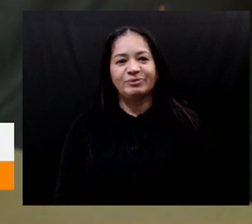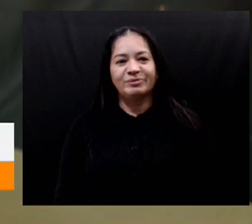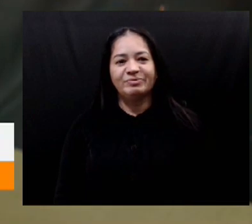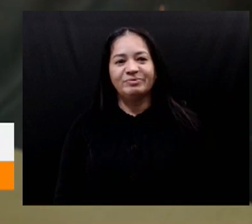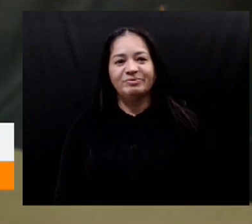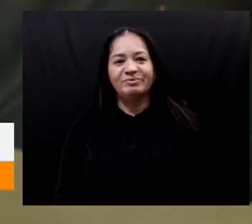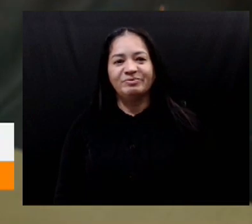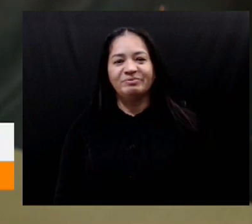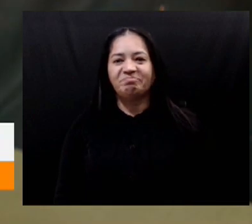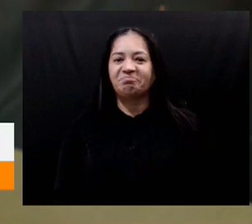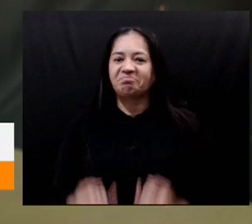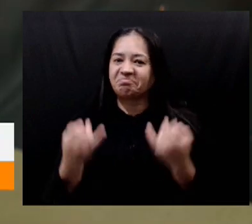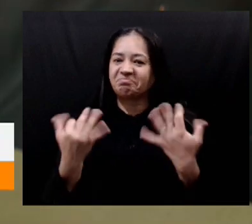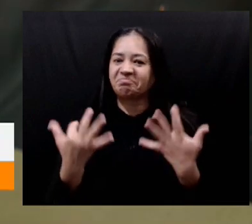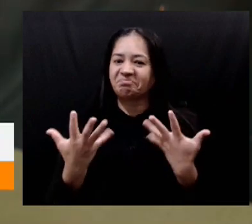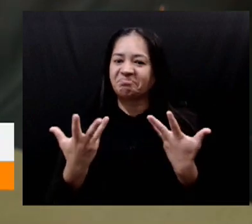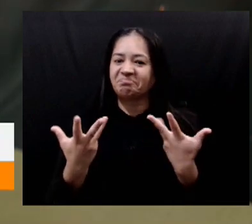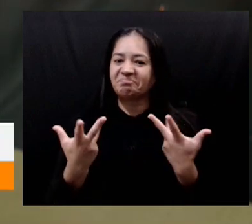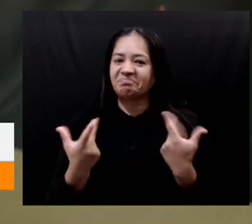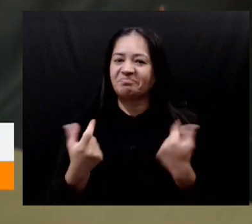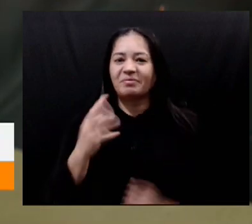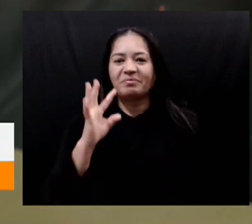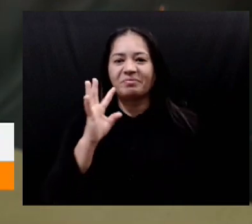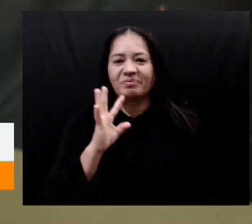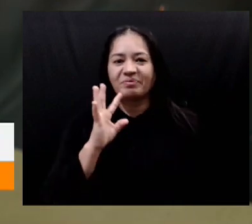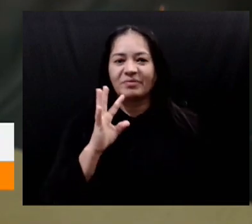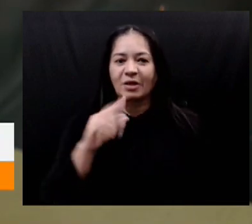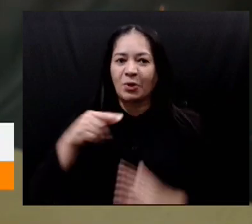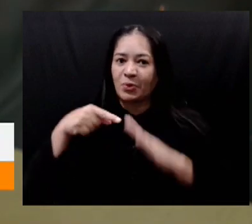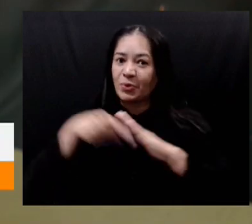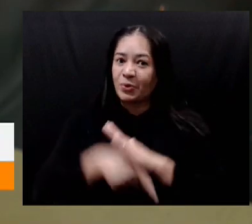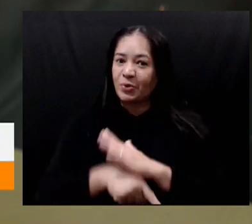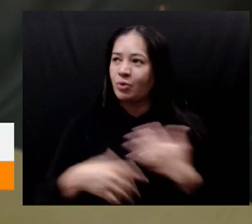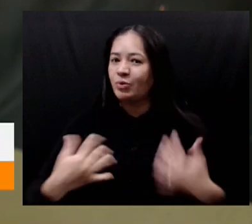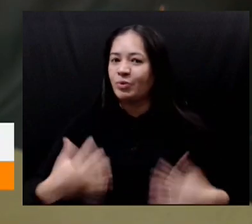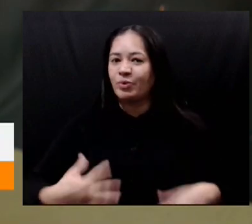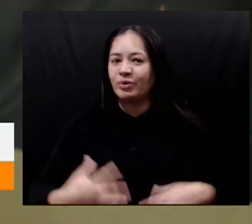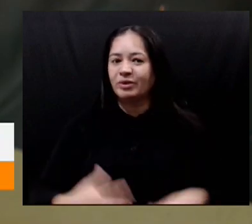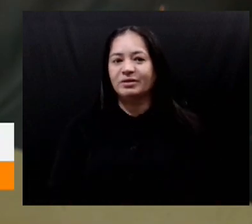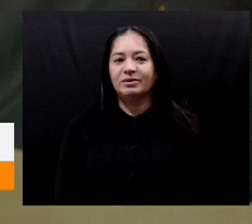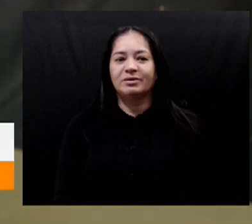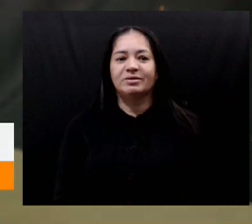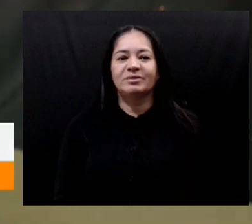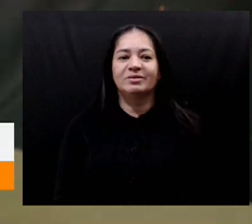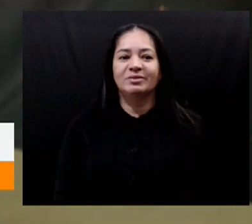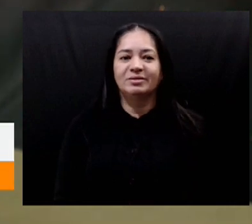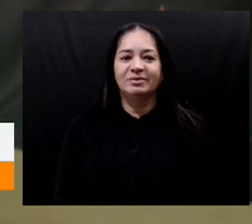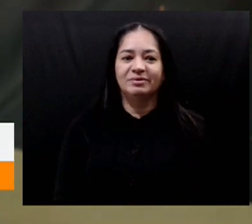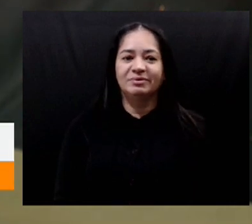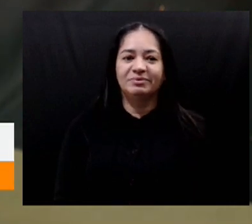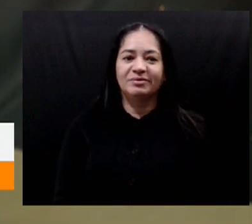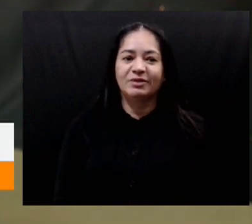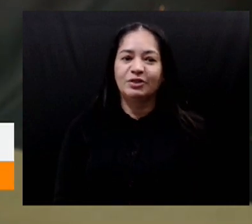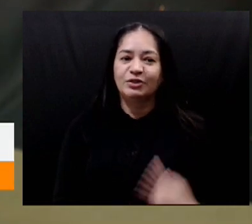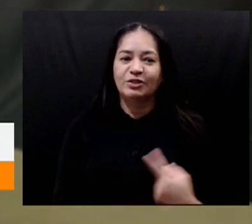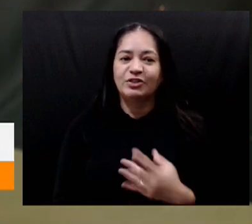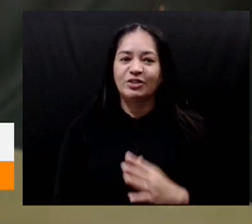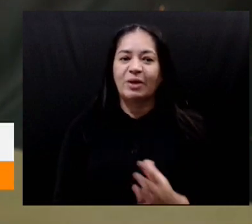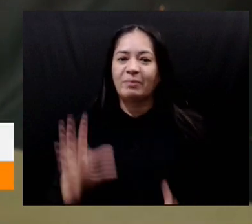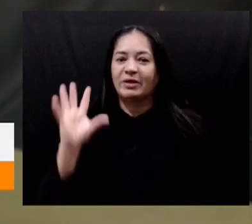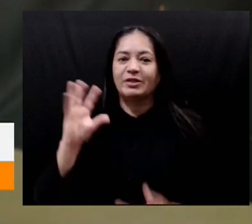pontuação bem legal e profunda, né. Que coisa, da Valéria. A gente vai já para as considerações finais, porque já